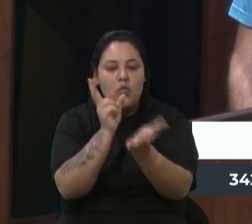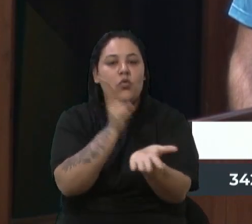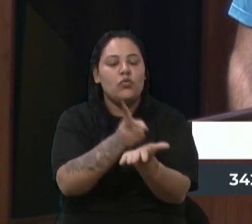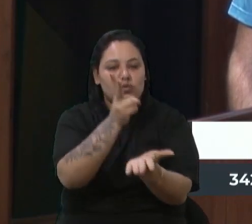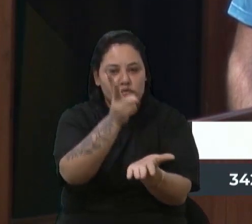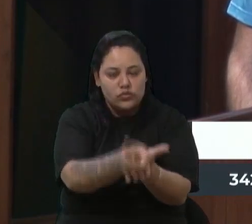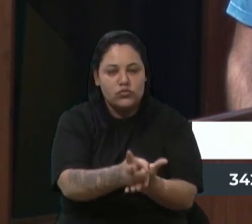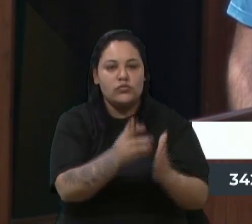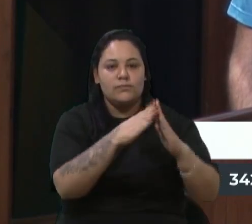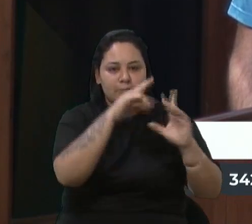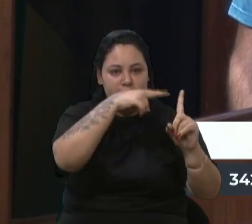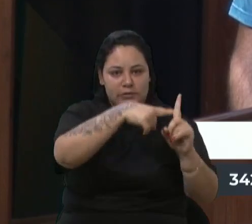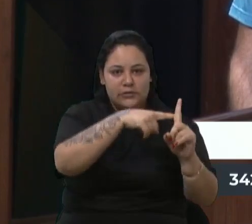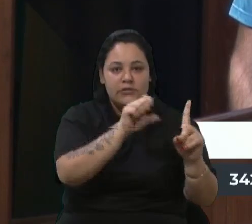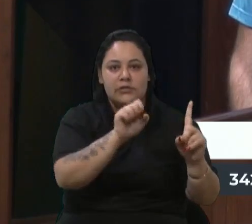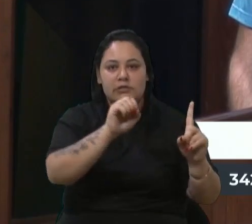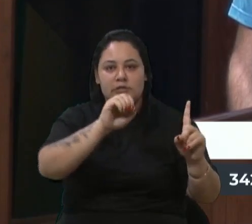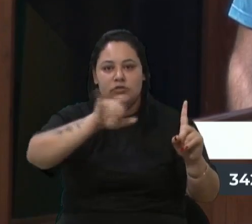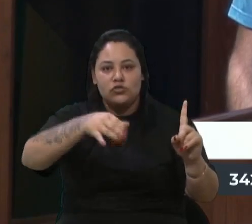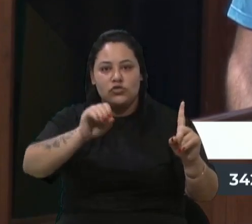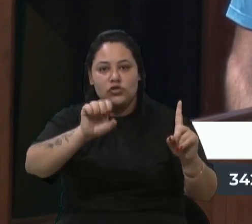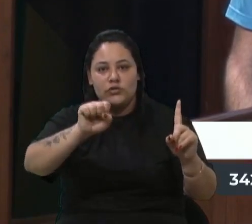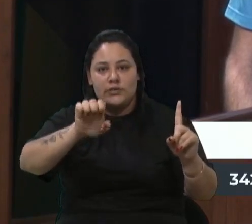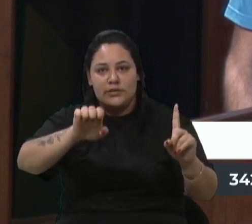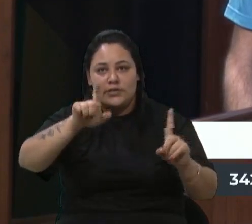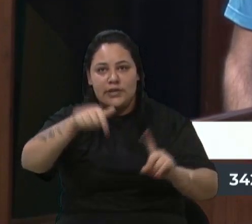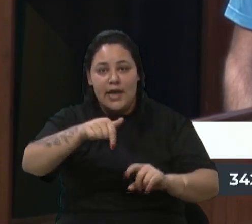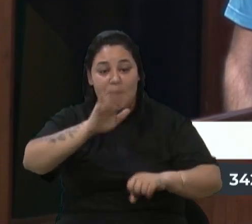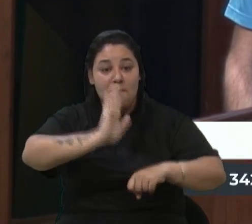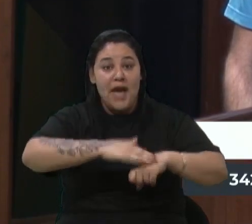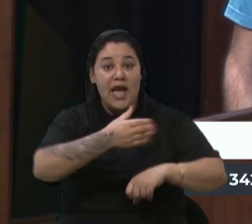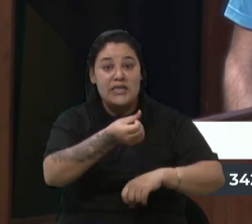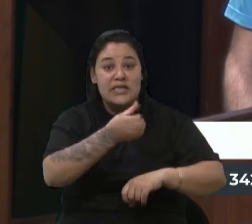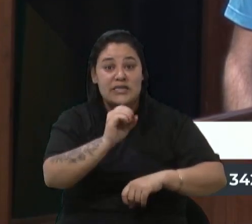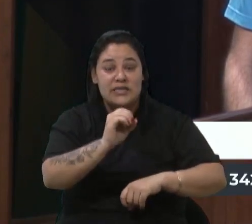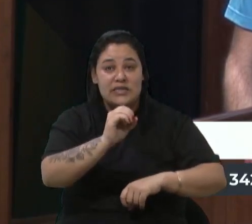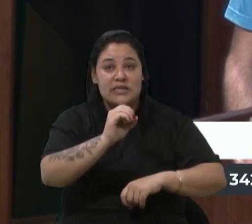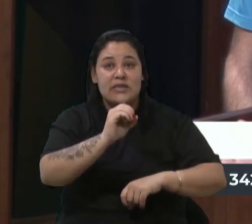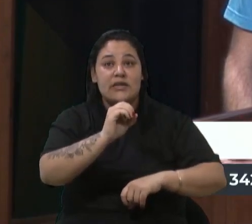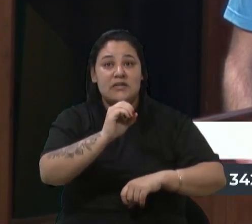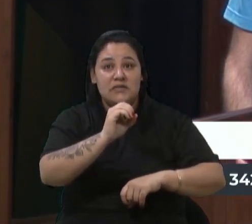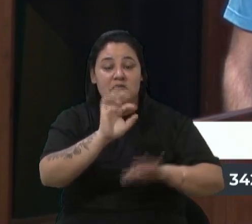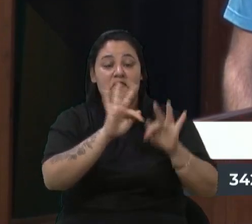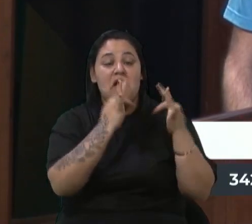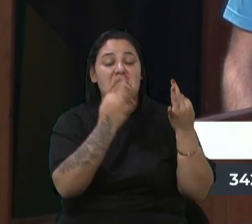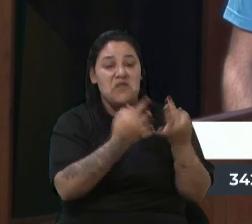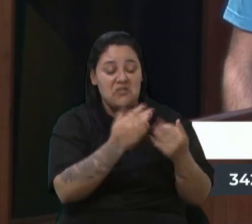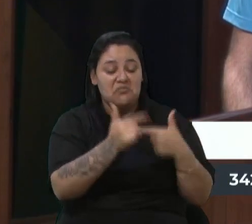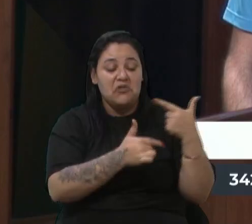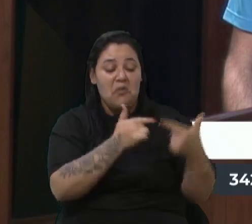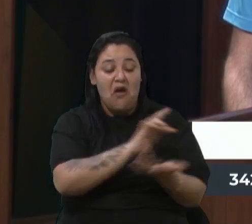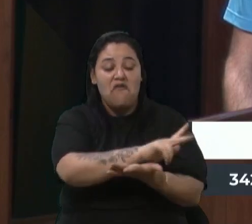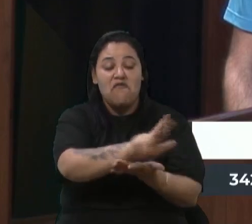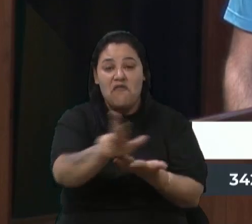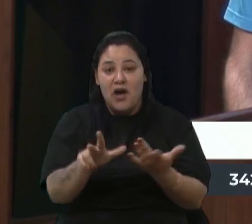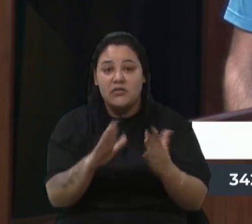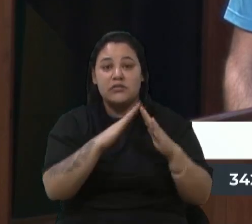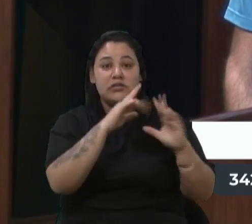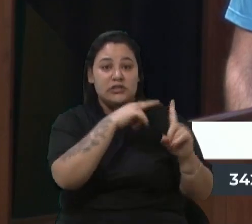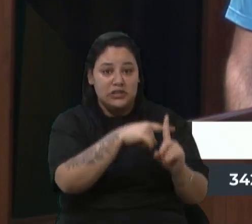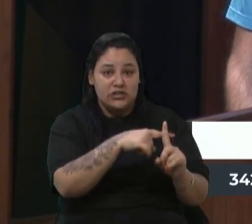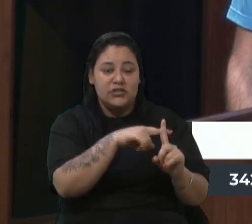José, e mais de 60 famílias hoje atuam nas várias paróquias, em